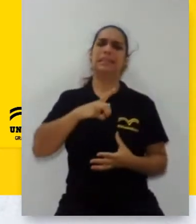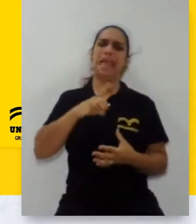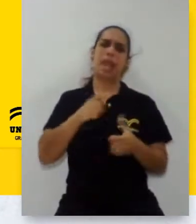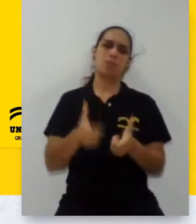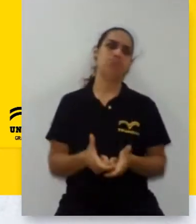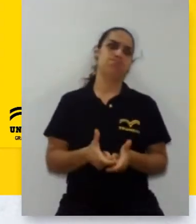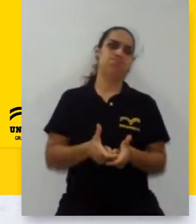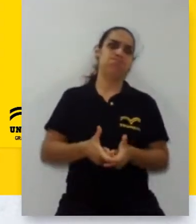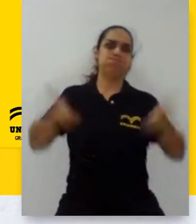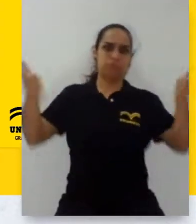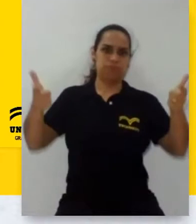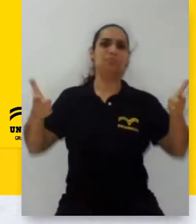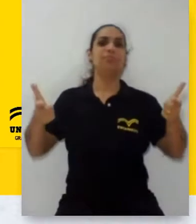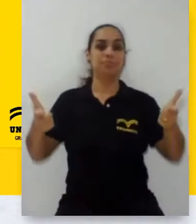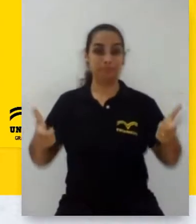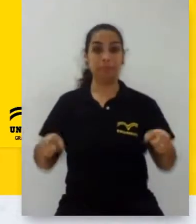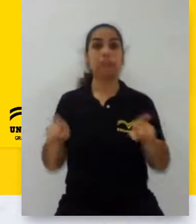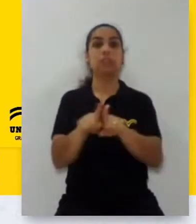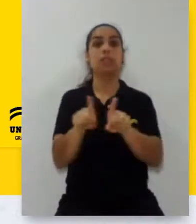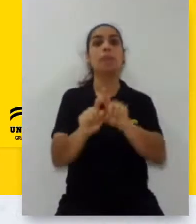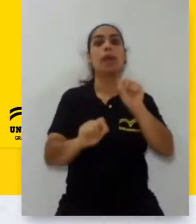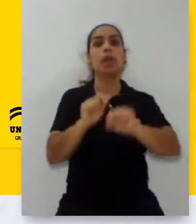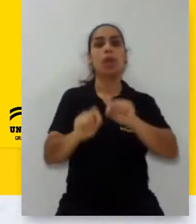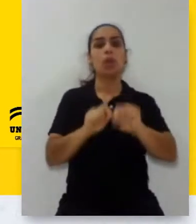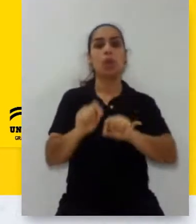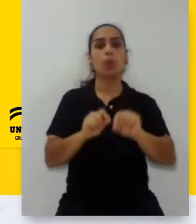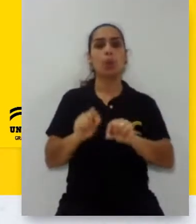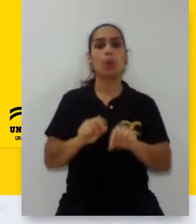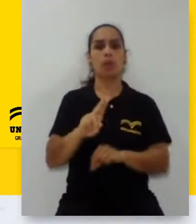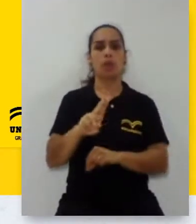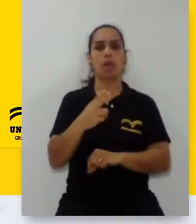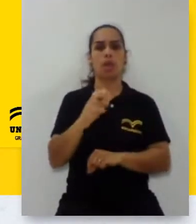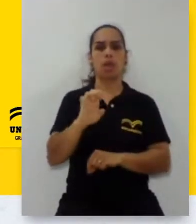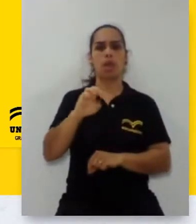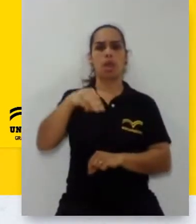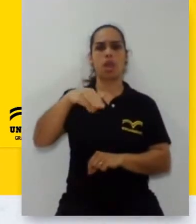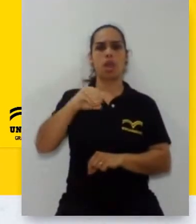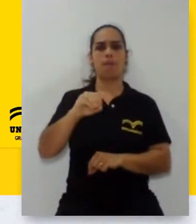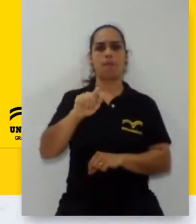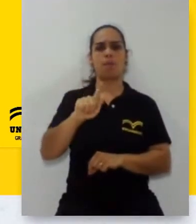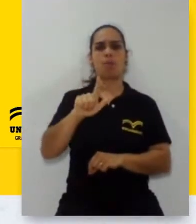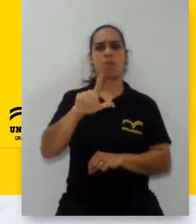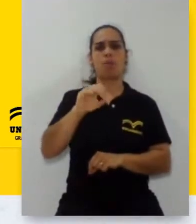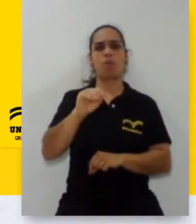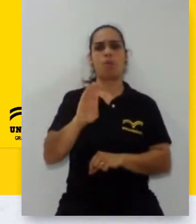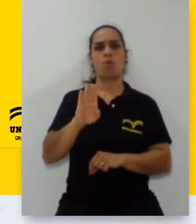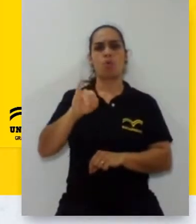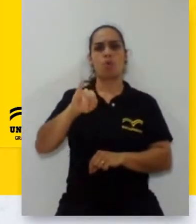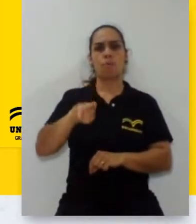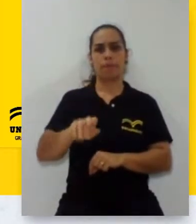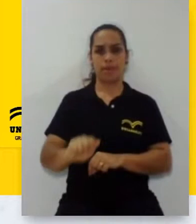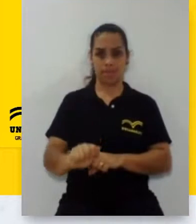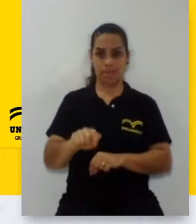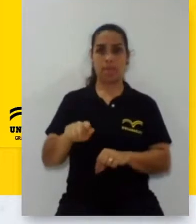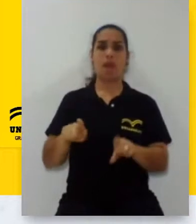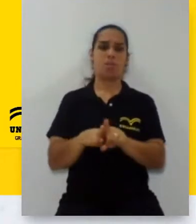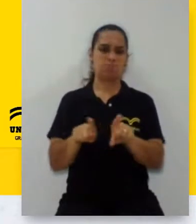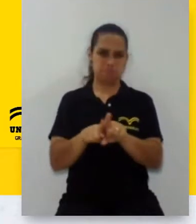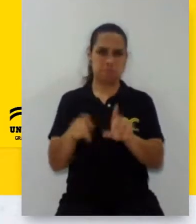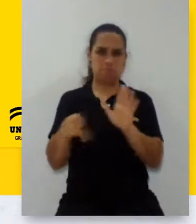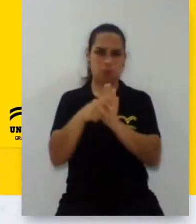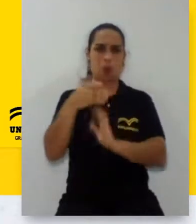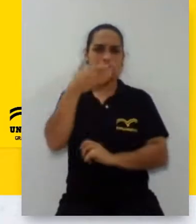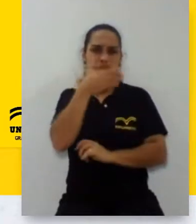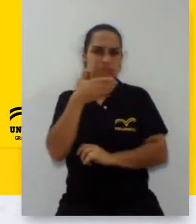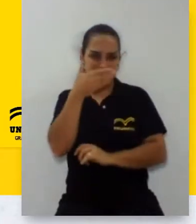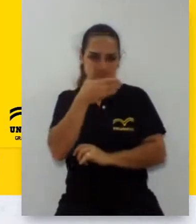da hemoglobina glicada, que é a hemoglobina que está ligada à glicose no sangue, e melhora da capilarização. Professor, o que é tudo